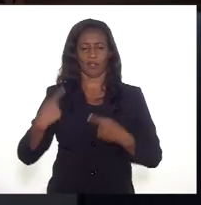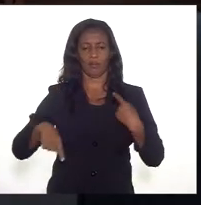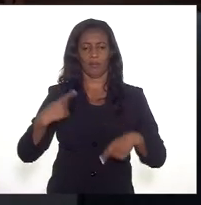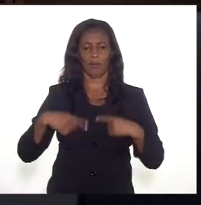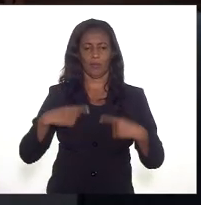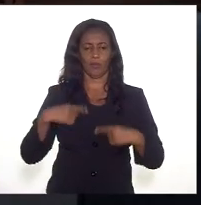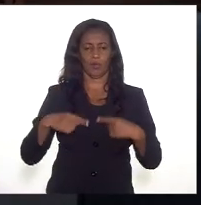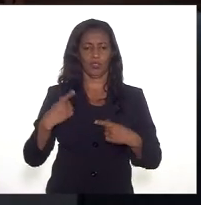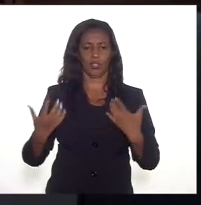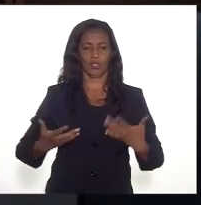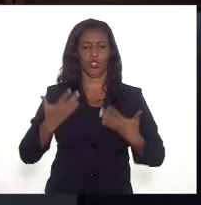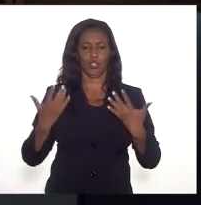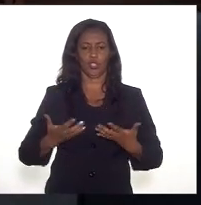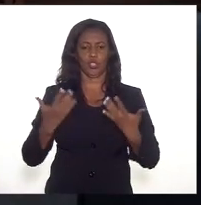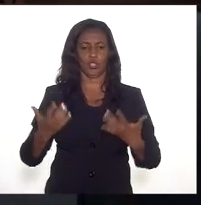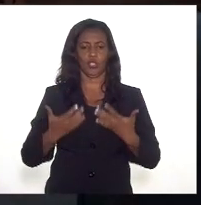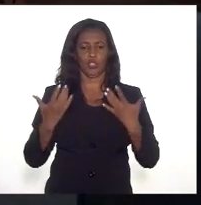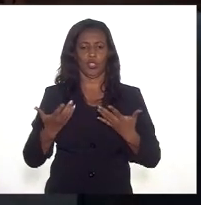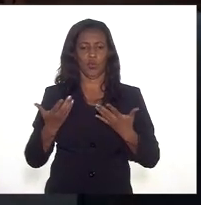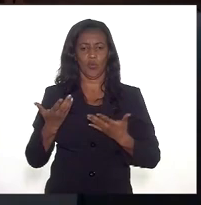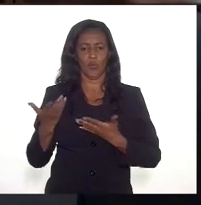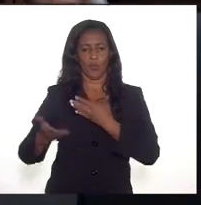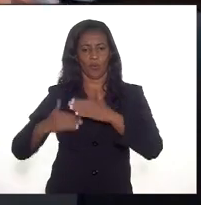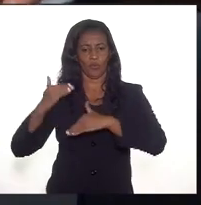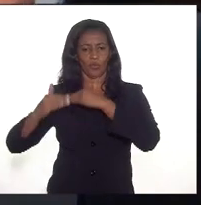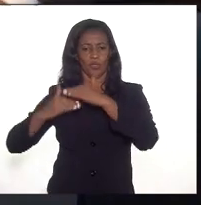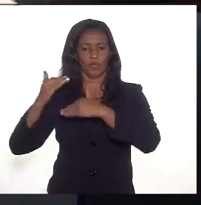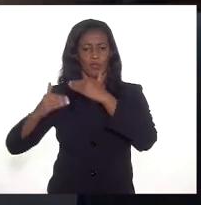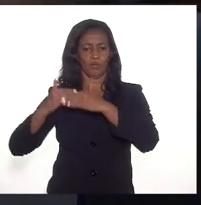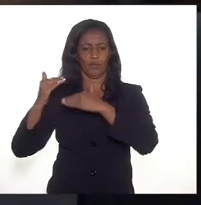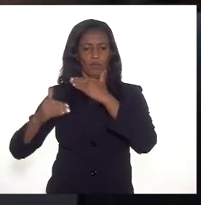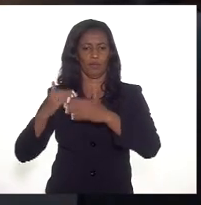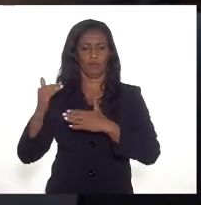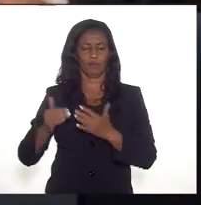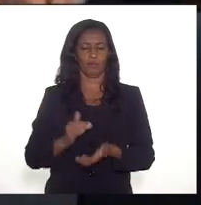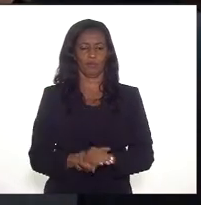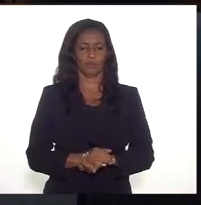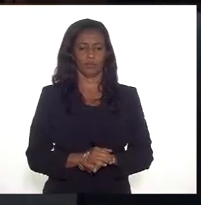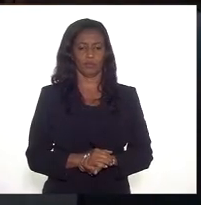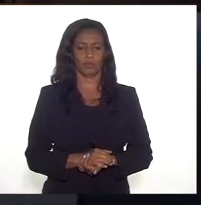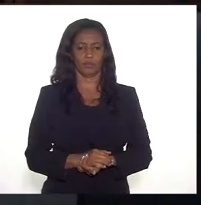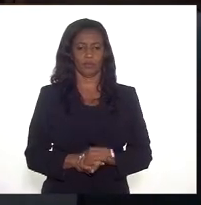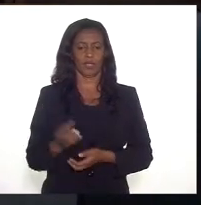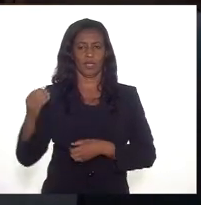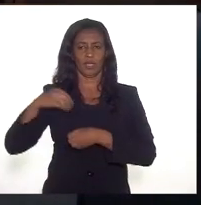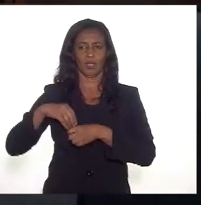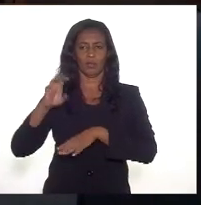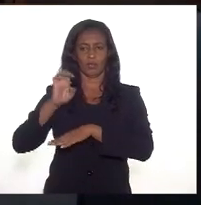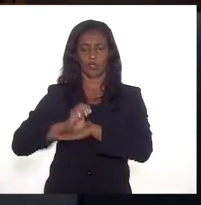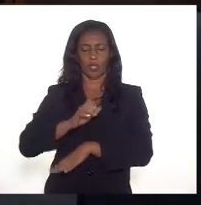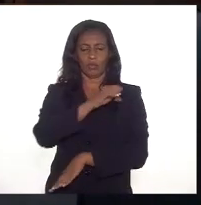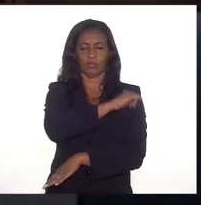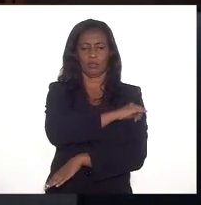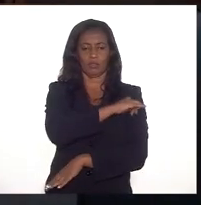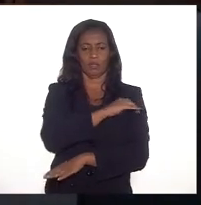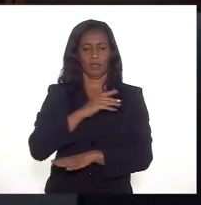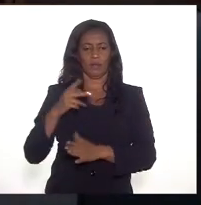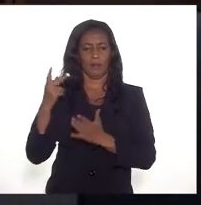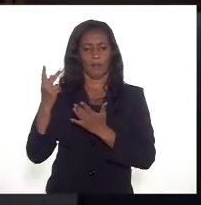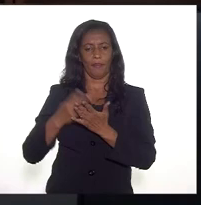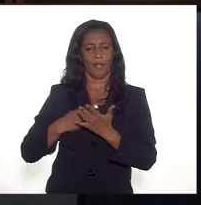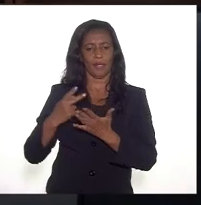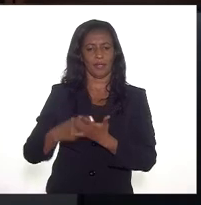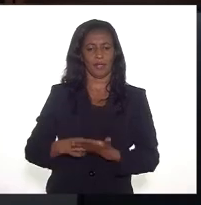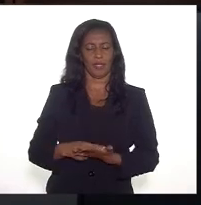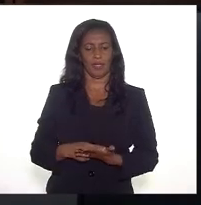estadual de estímulo, incentivo e promoção ao desenvolvimento de startups no âmbito do Estado do Rio de Janeiro. Pareceres da Comissão